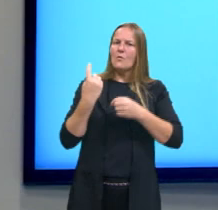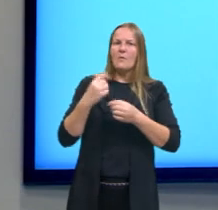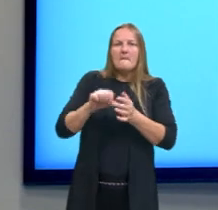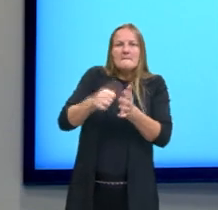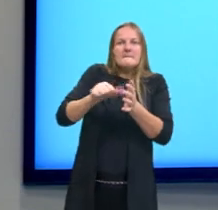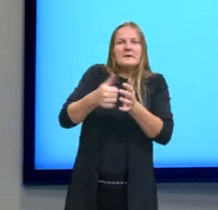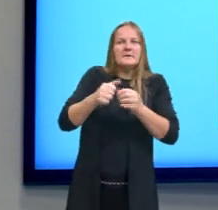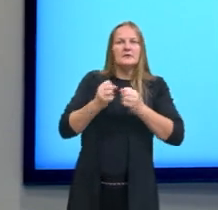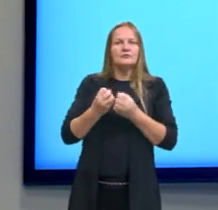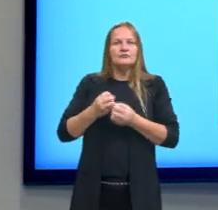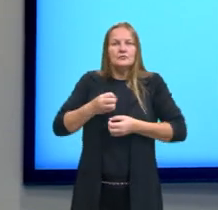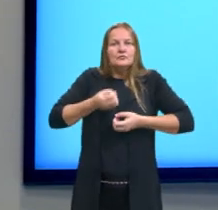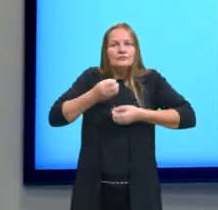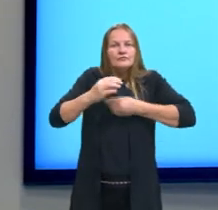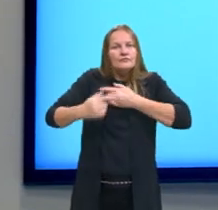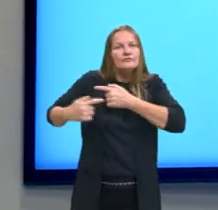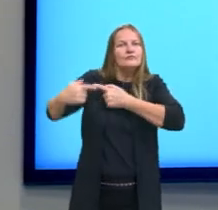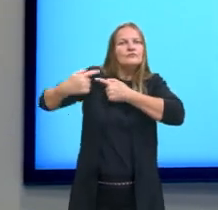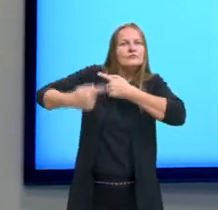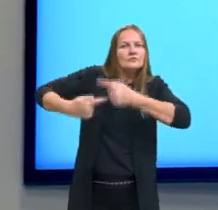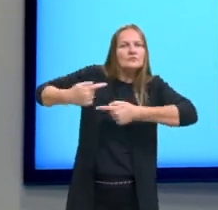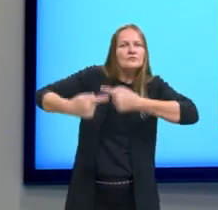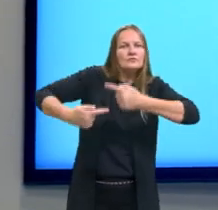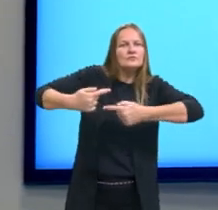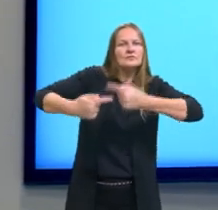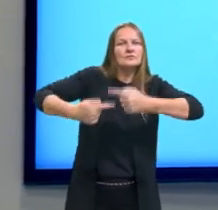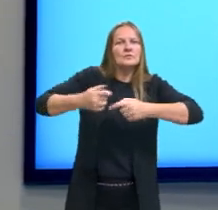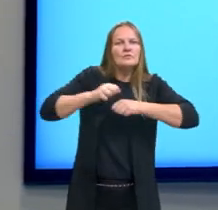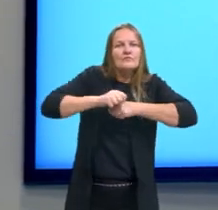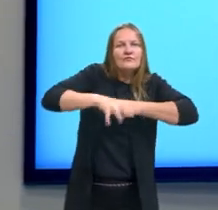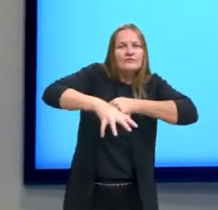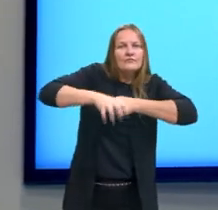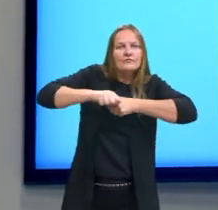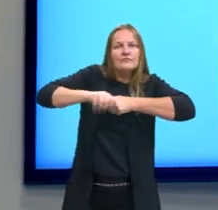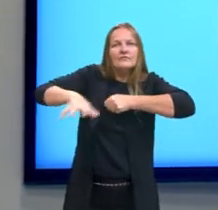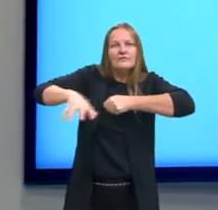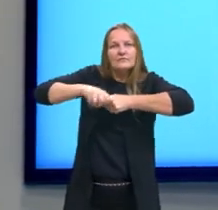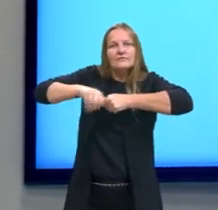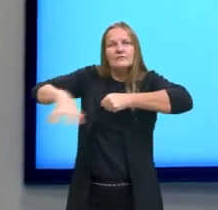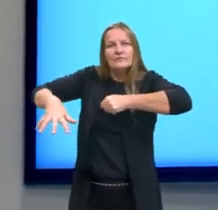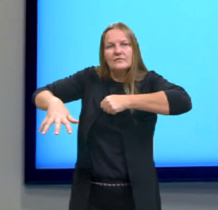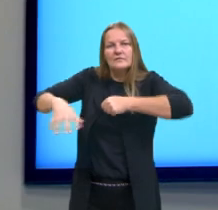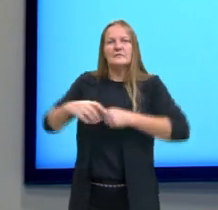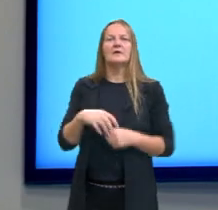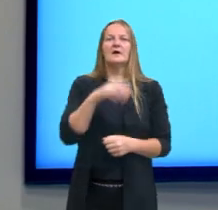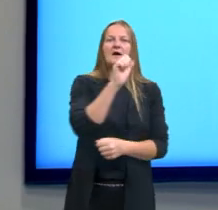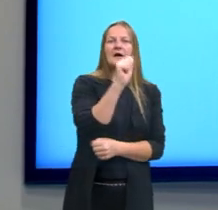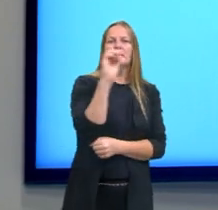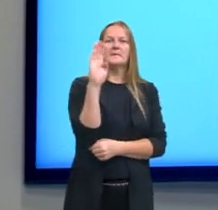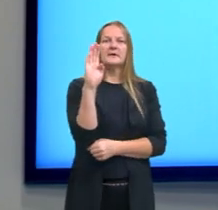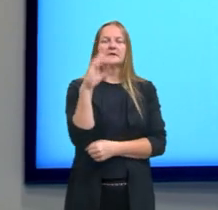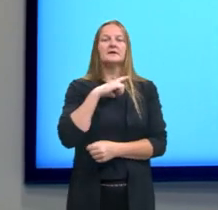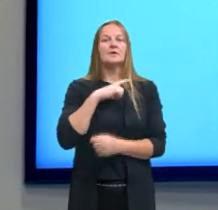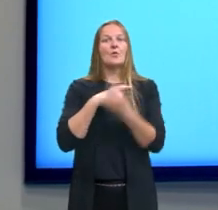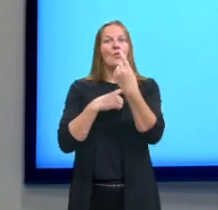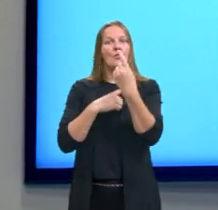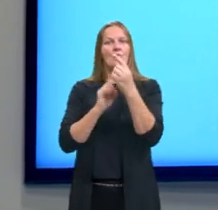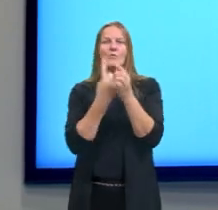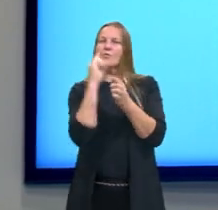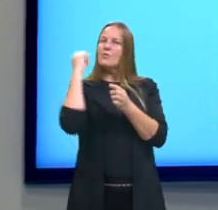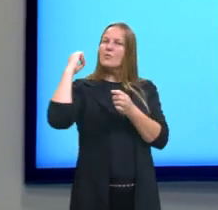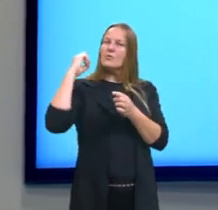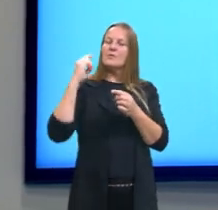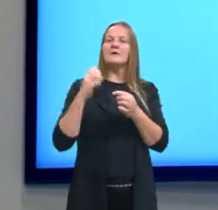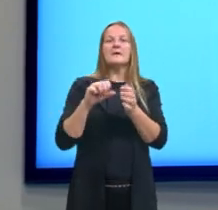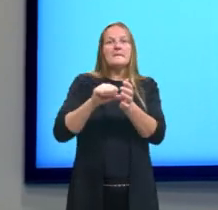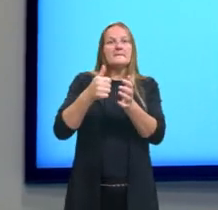no caso do ABC aqui tô estudando a espécie A e B nós temos um ancestral comum aqui no